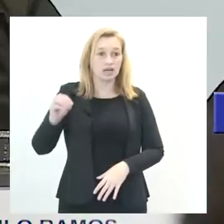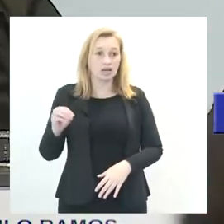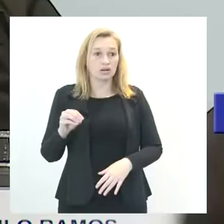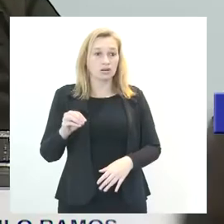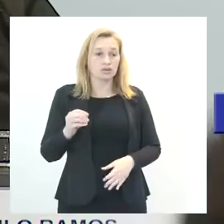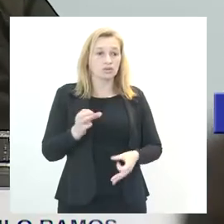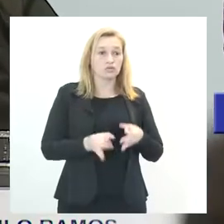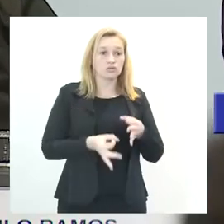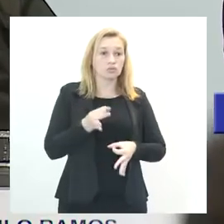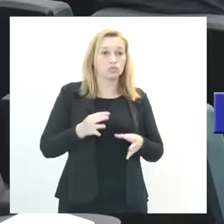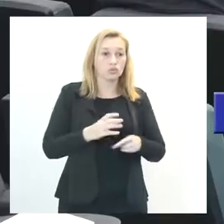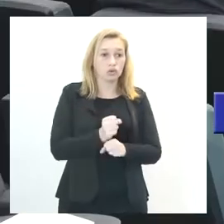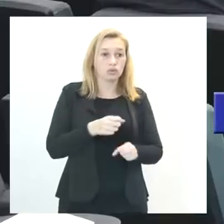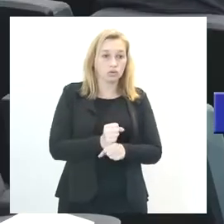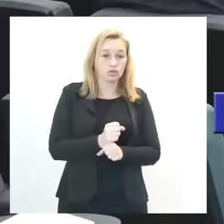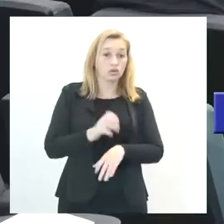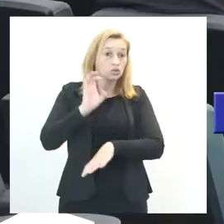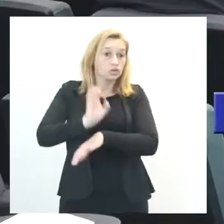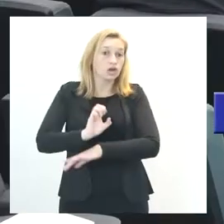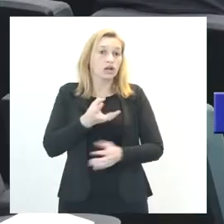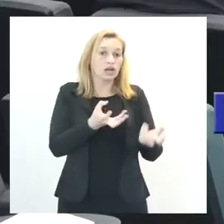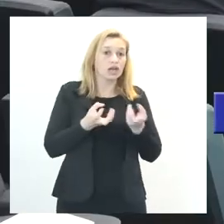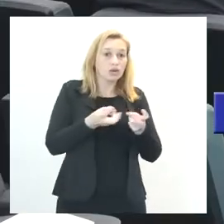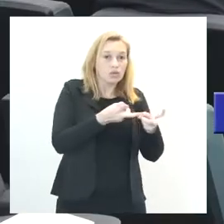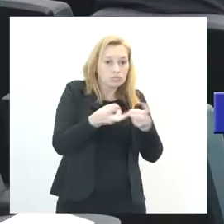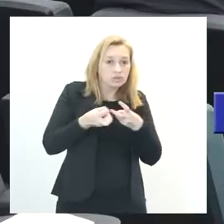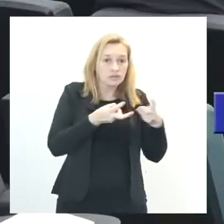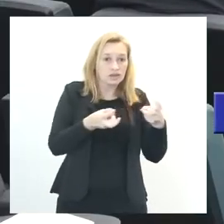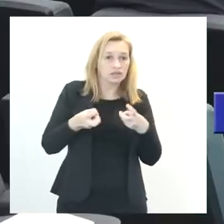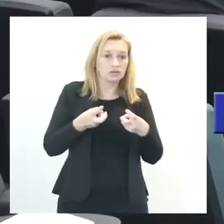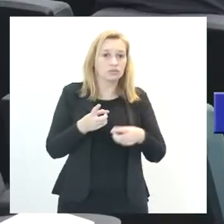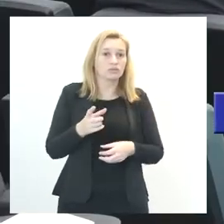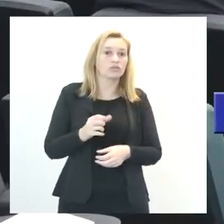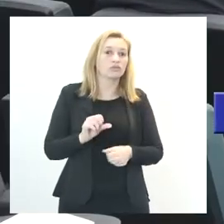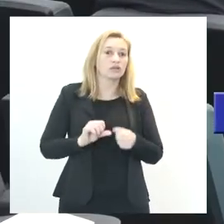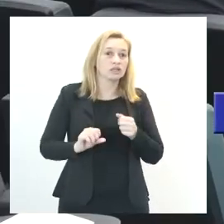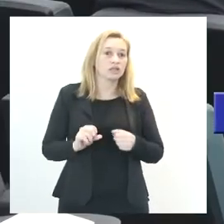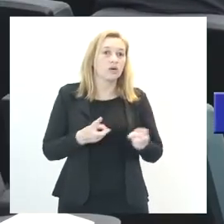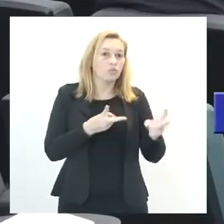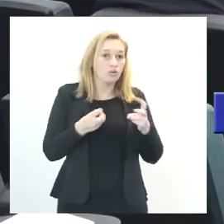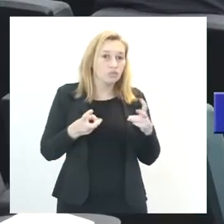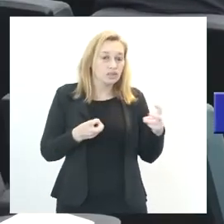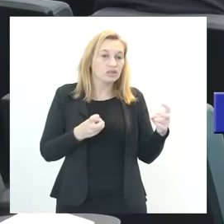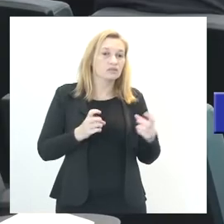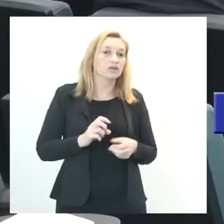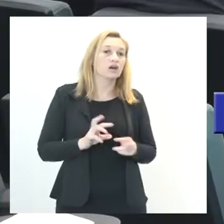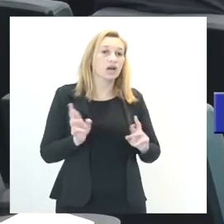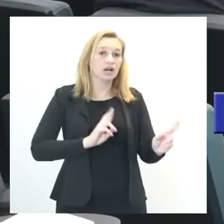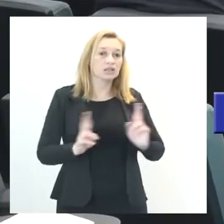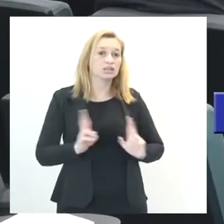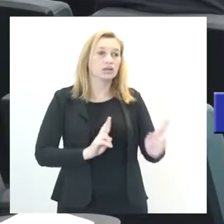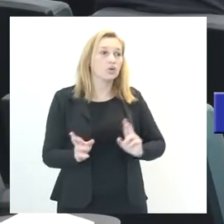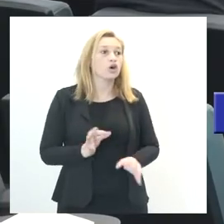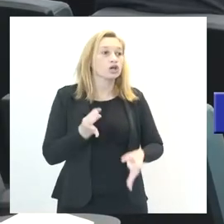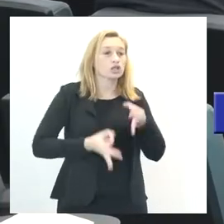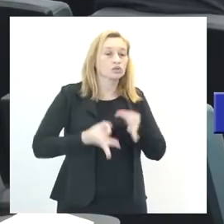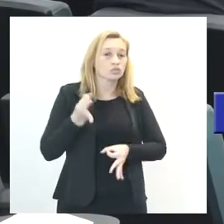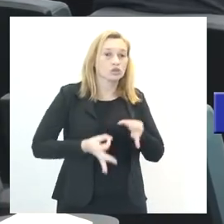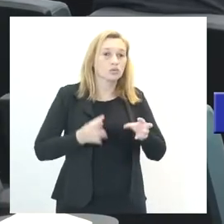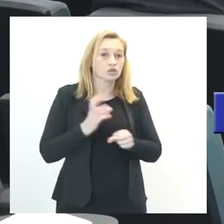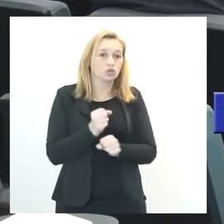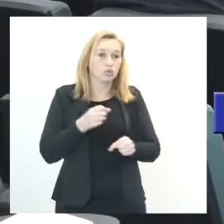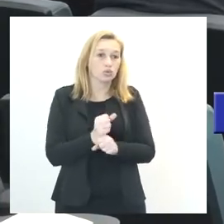Estado da quero fazer uma observação é uma observação em relação ao Tribunal de Contas do